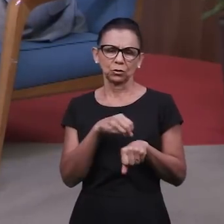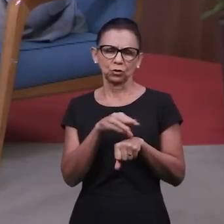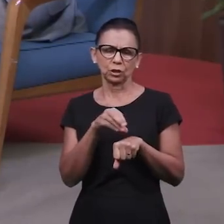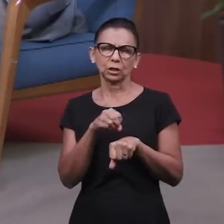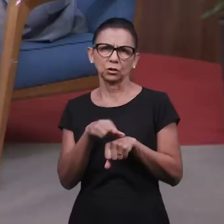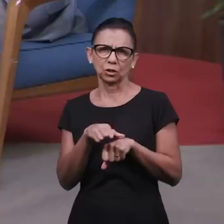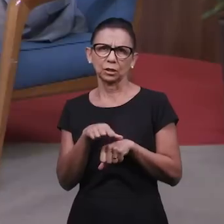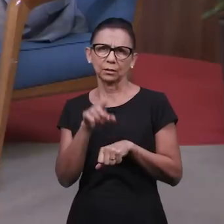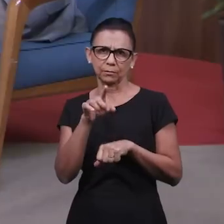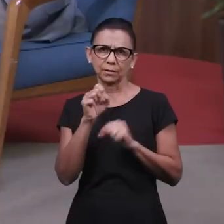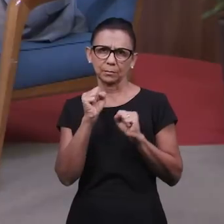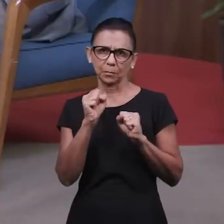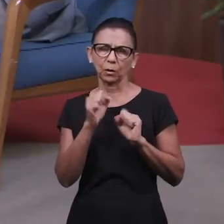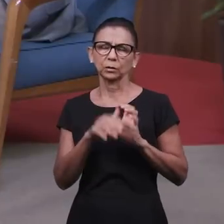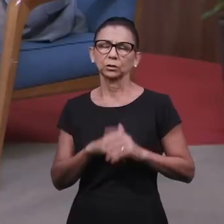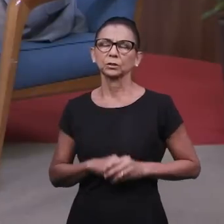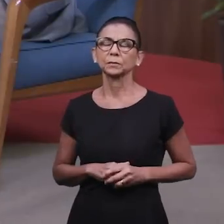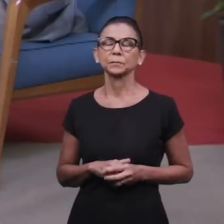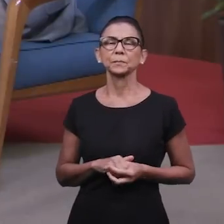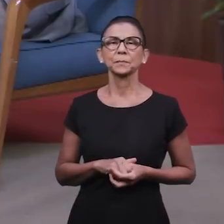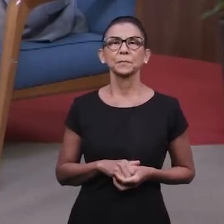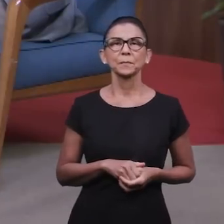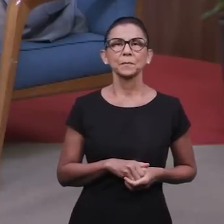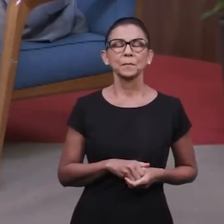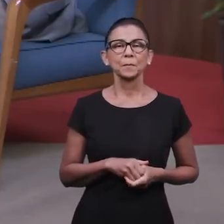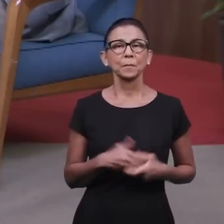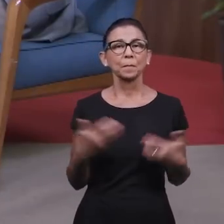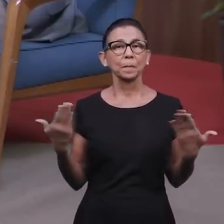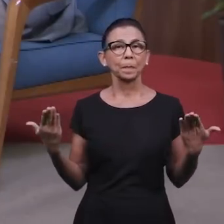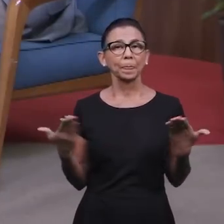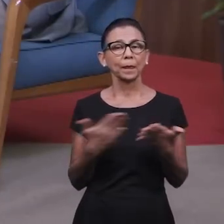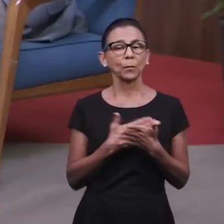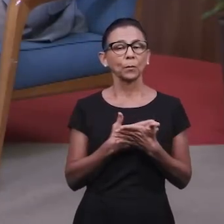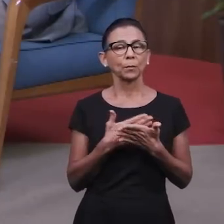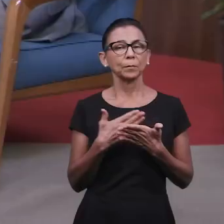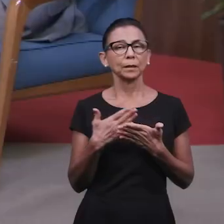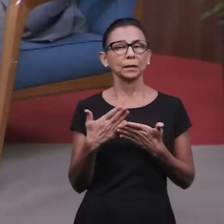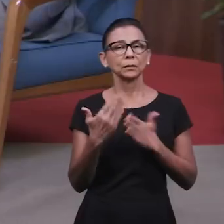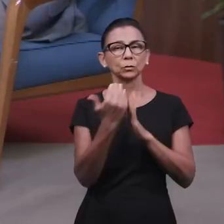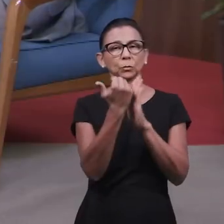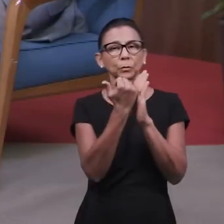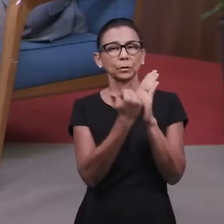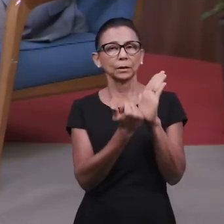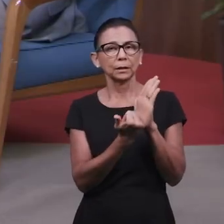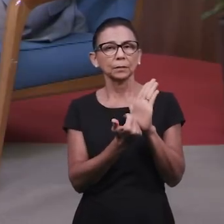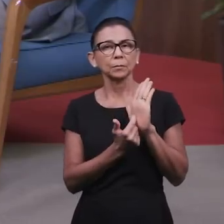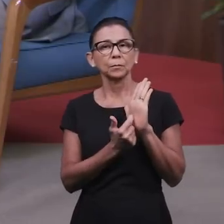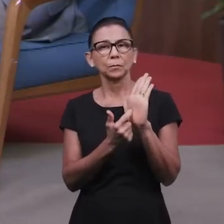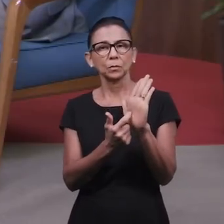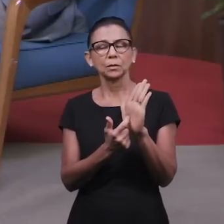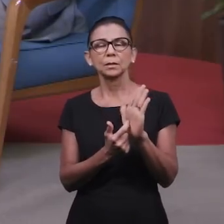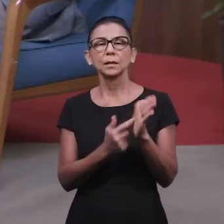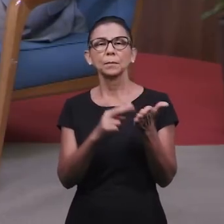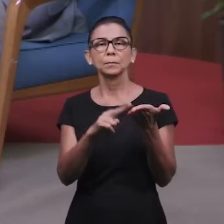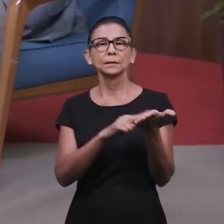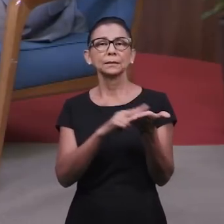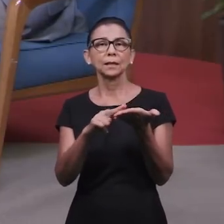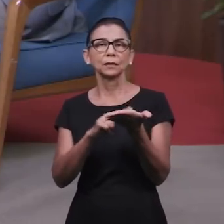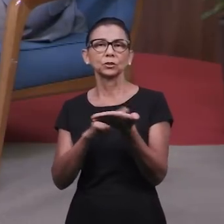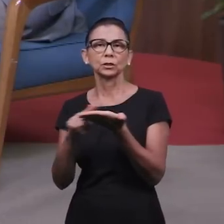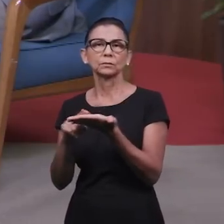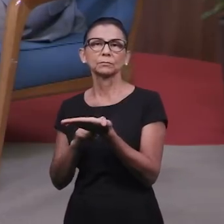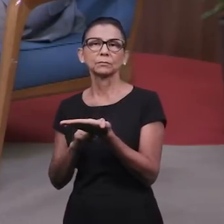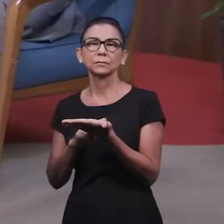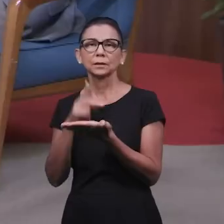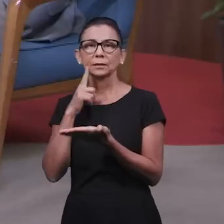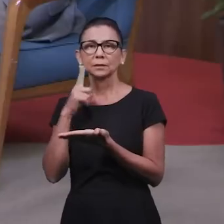finalzinho do quadro, mas nesse primeiro momento nós vamos trazer algumas mensagens que nos foram enviadas e você já está vendo